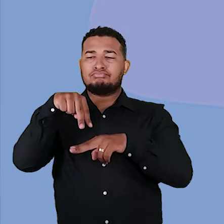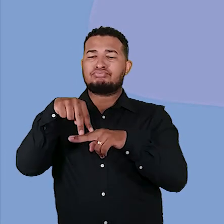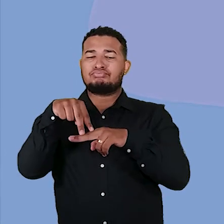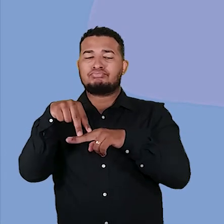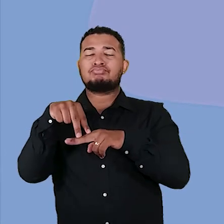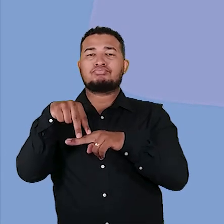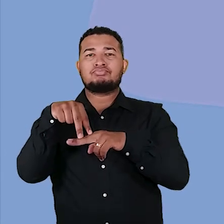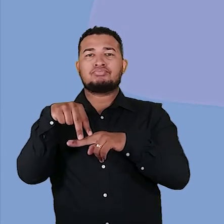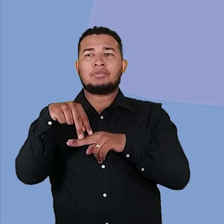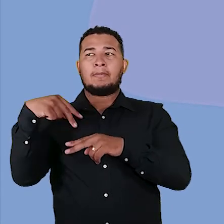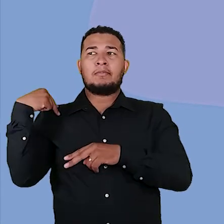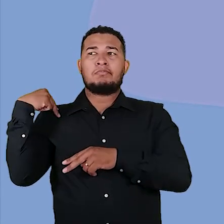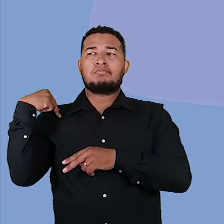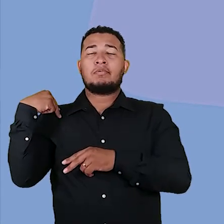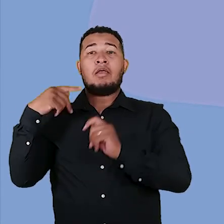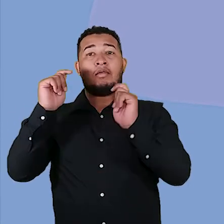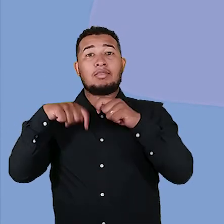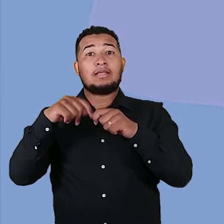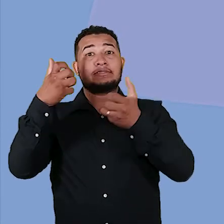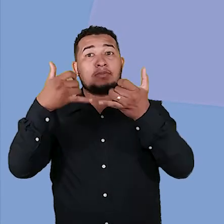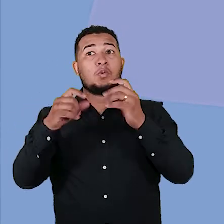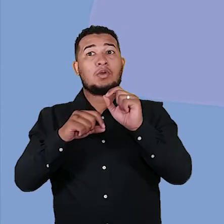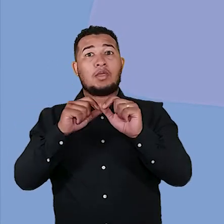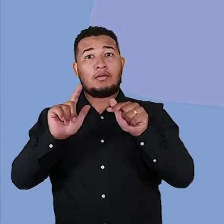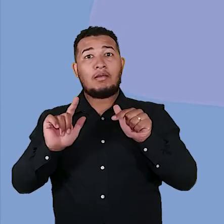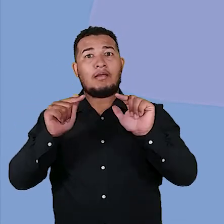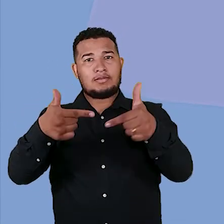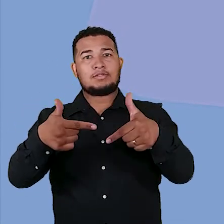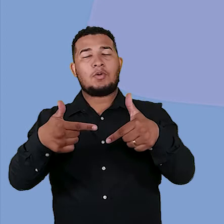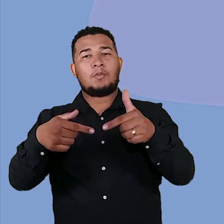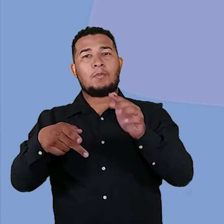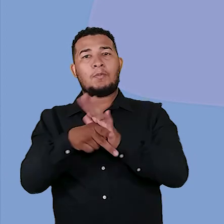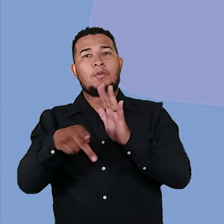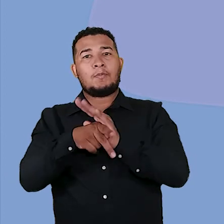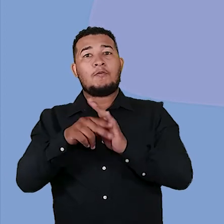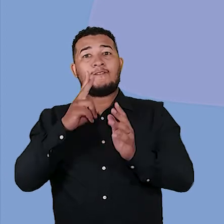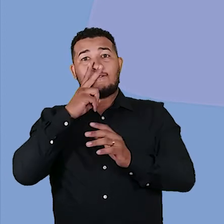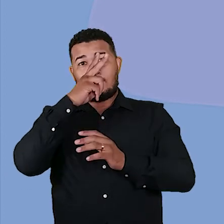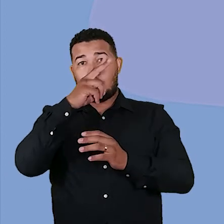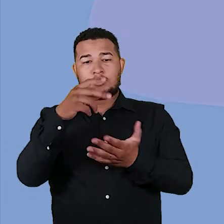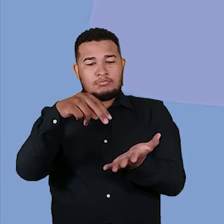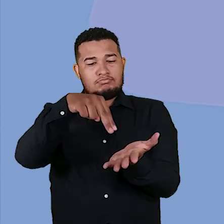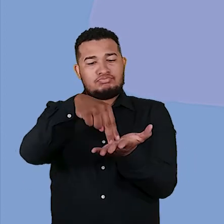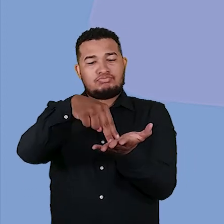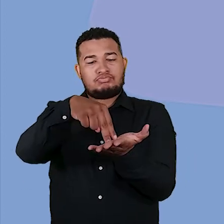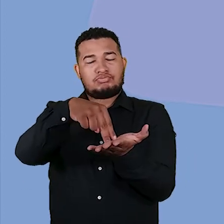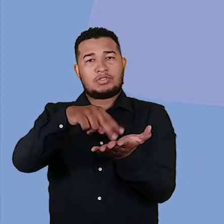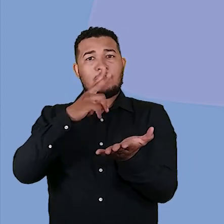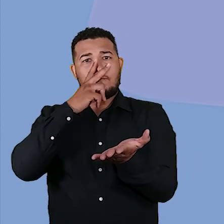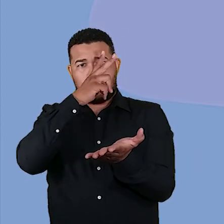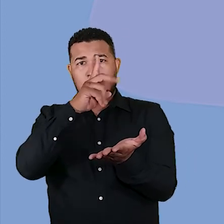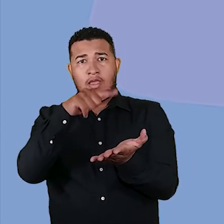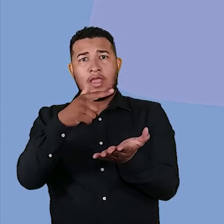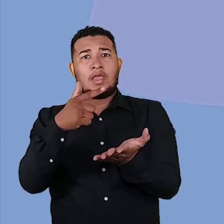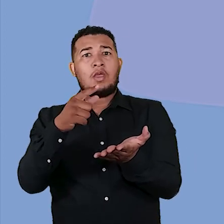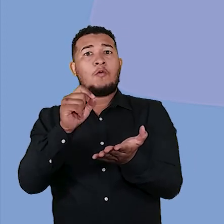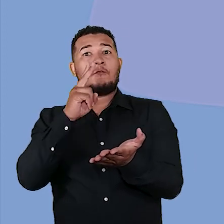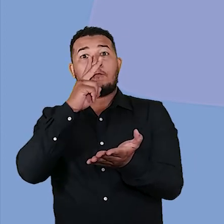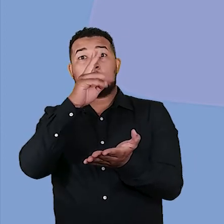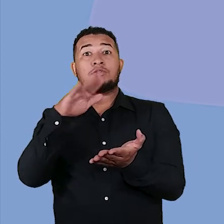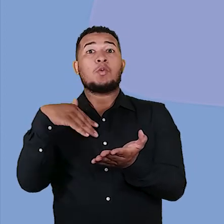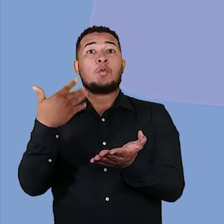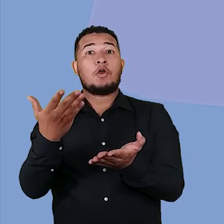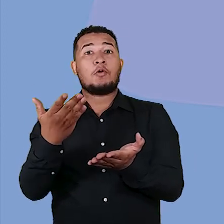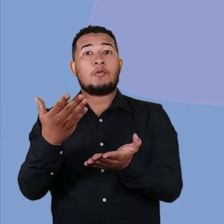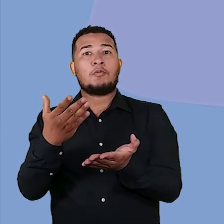pássaro está em pé sobre uma das mãos de um garoto. É correto afirmar que a reação à força que o pássaro exerce sobre a mão do garoto